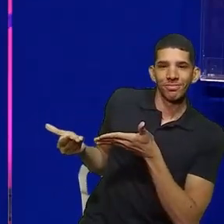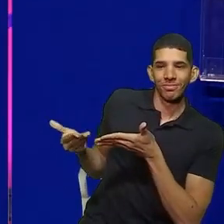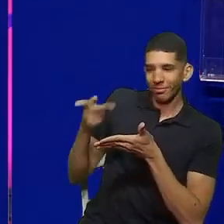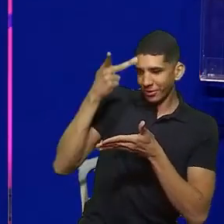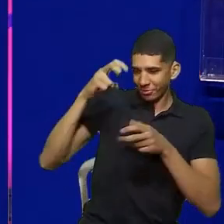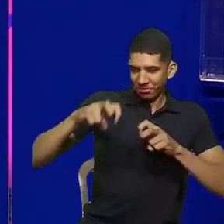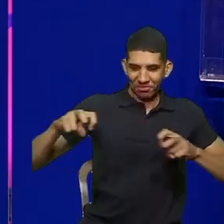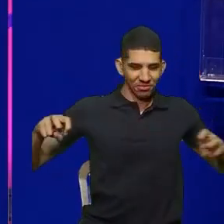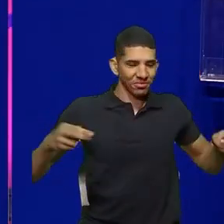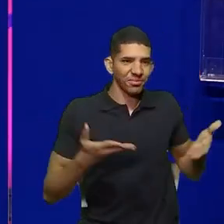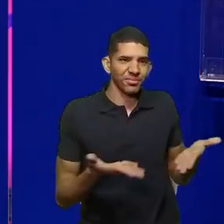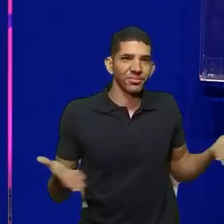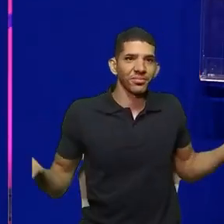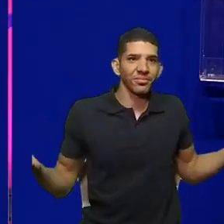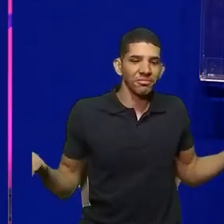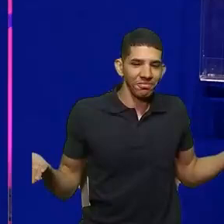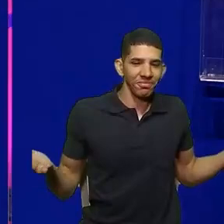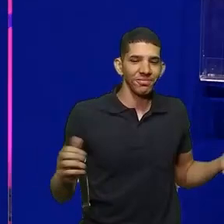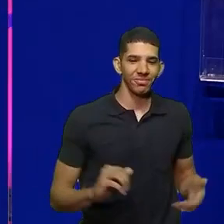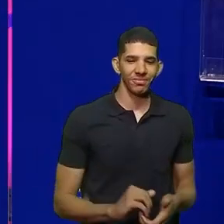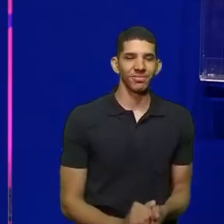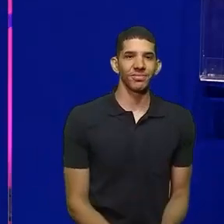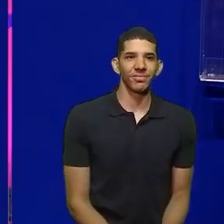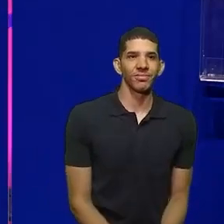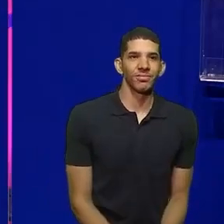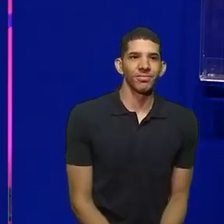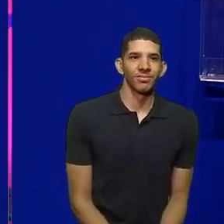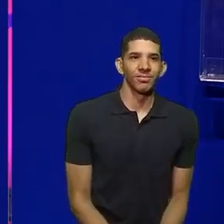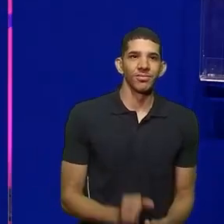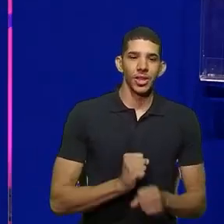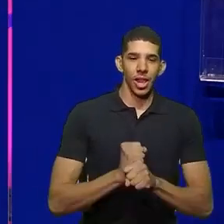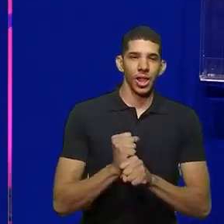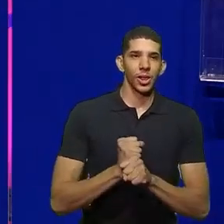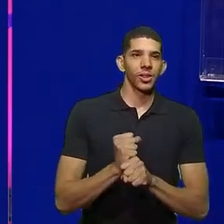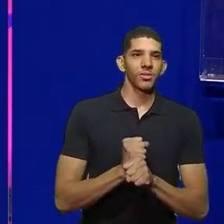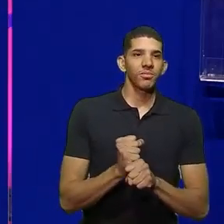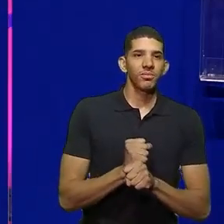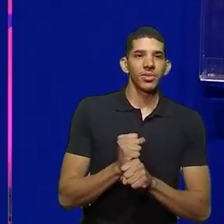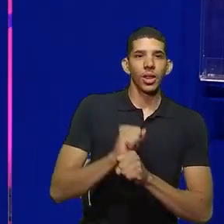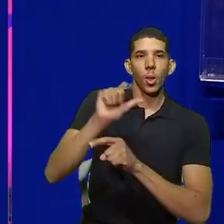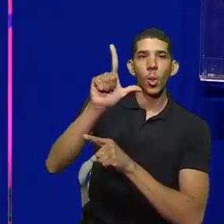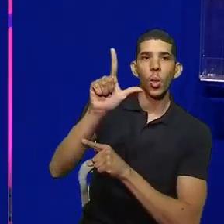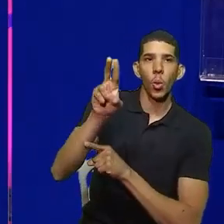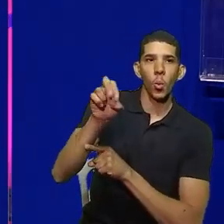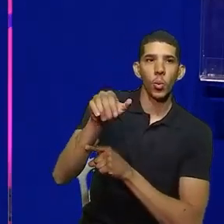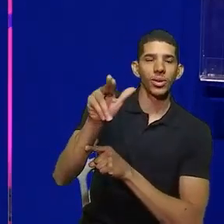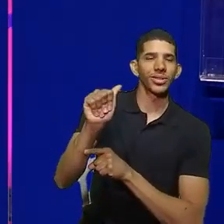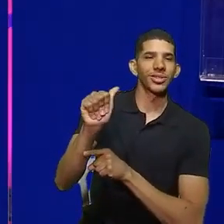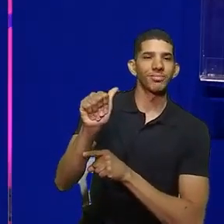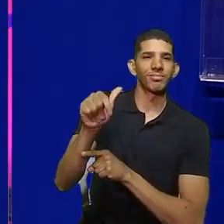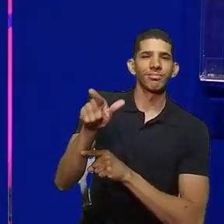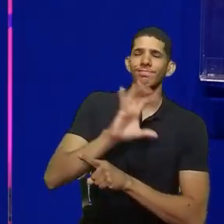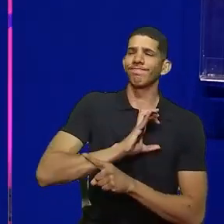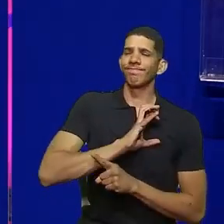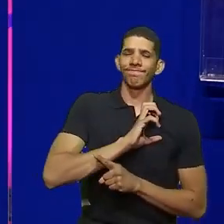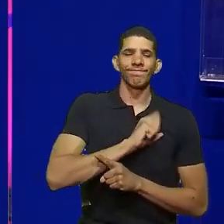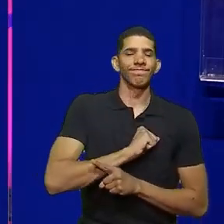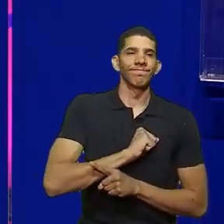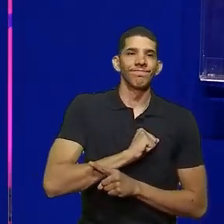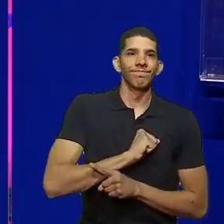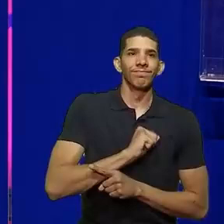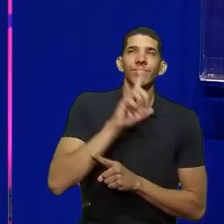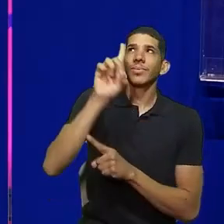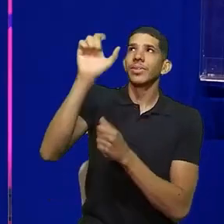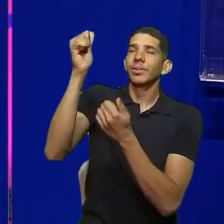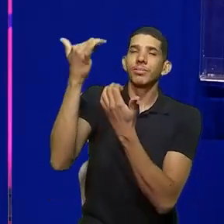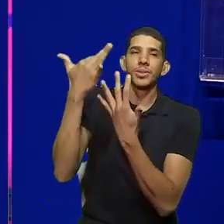do Fabiano e Luana, que eu conheci hoje, um amor de pessoa. Então, gente, é uma bênção de Deus.